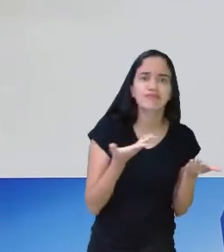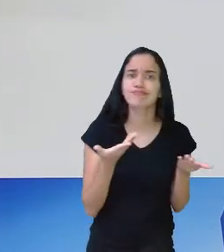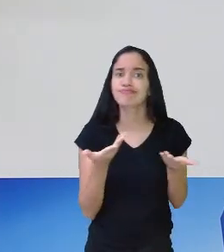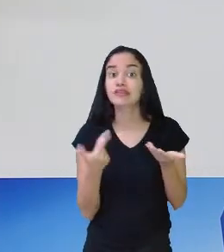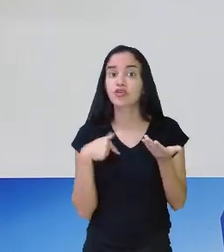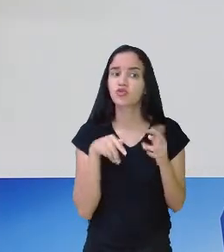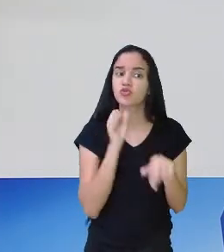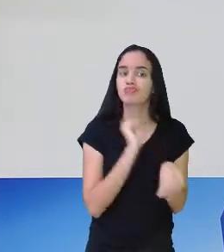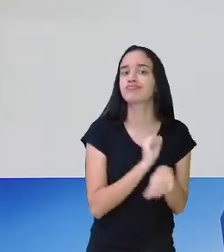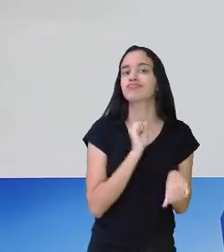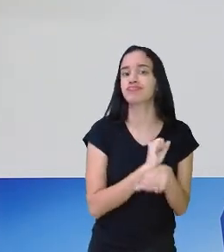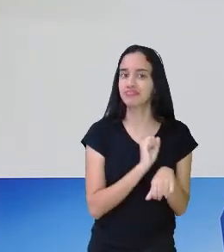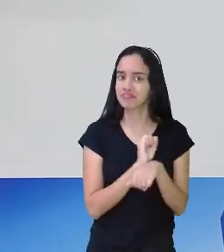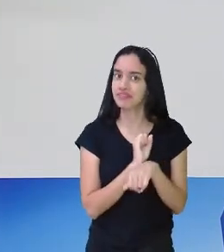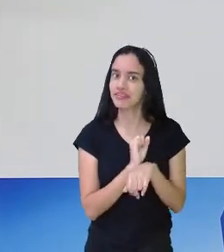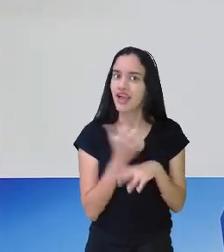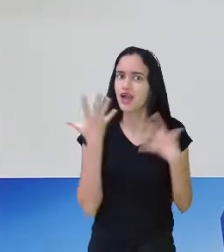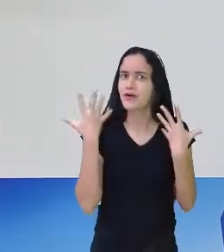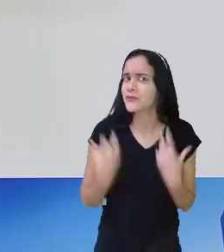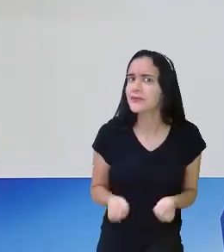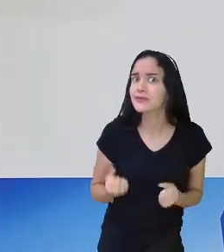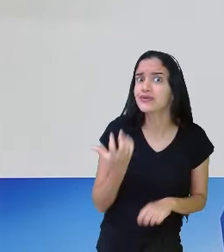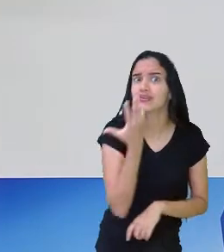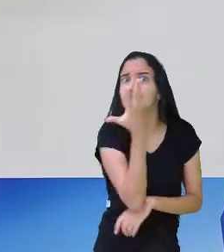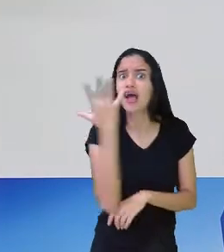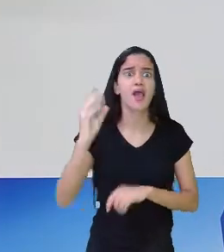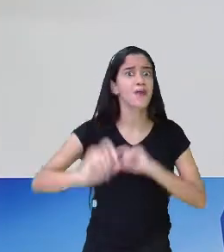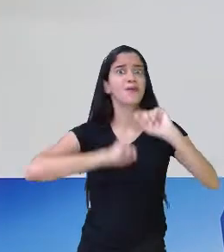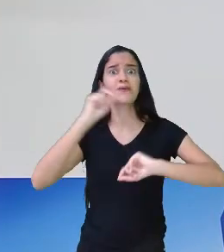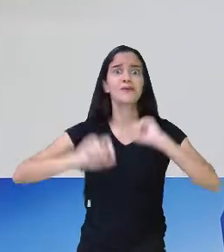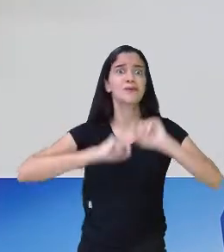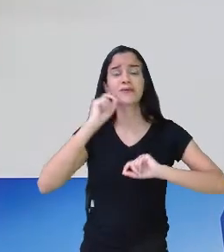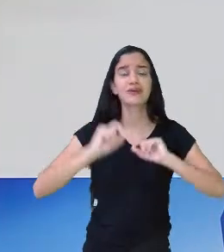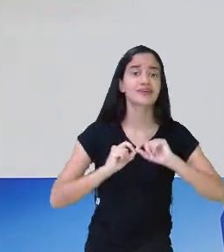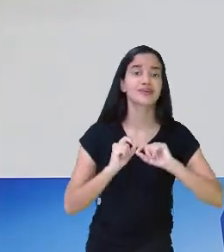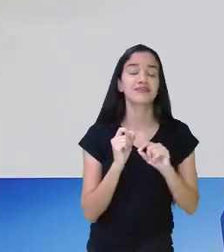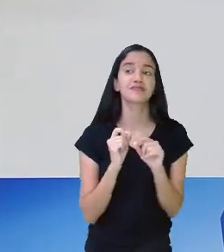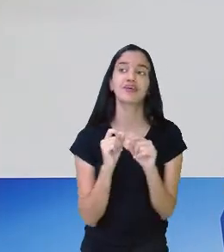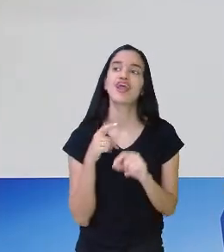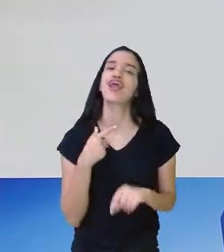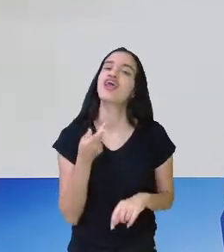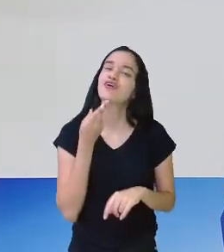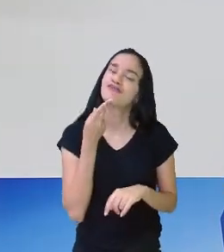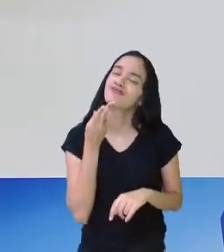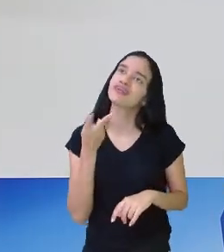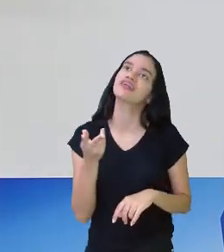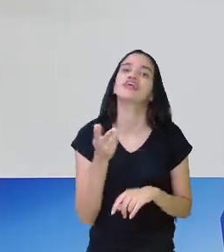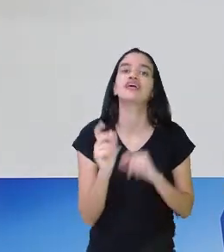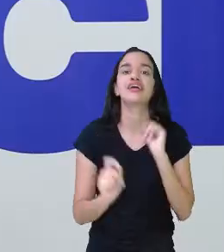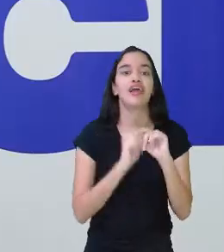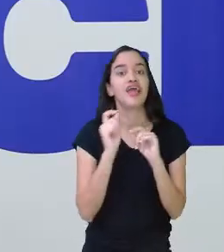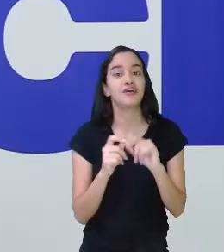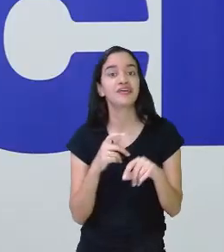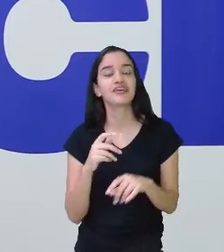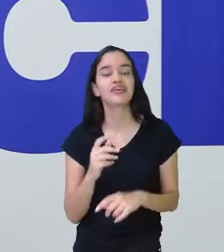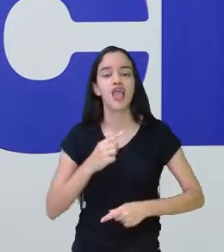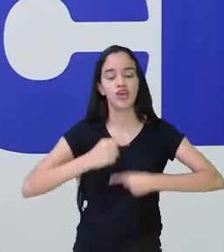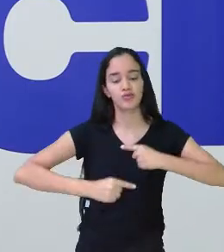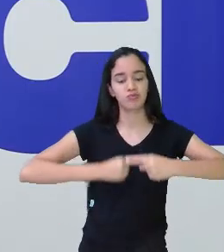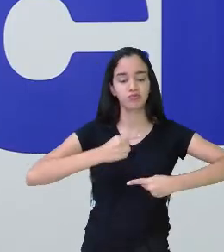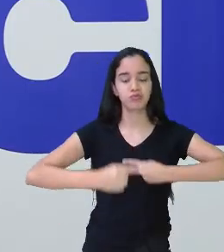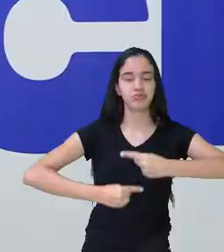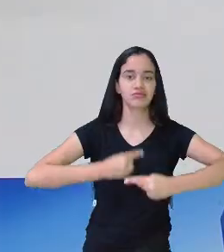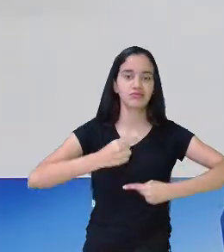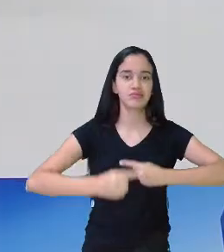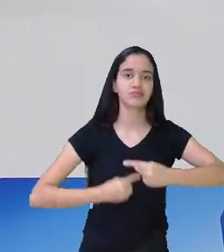Estou aguardando, viu? Gente, a árvore é o seu o quê? Eu já falei tanto isso aqui. Produtor. Muito Bruno bem, então a